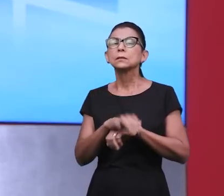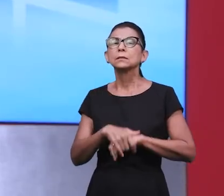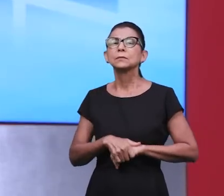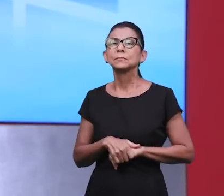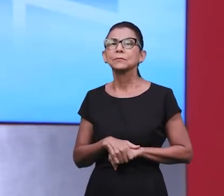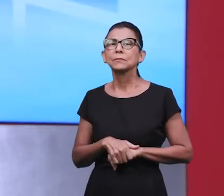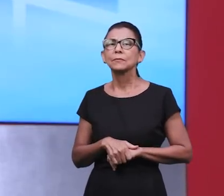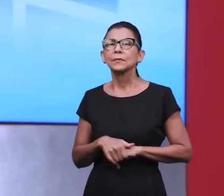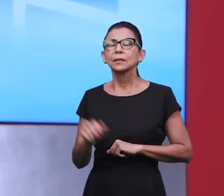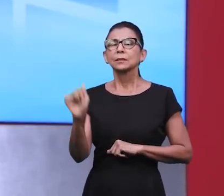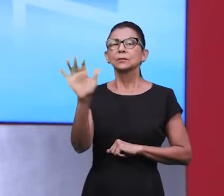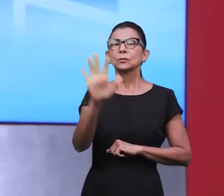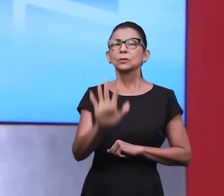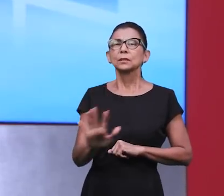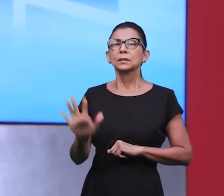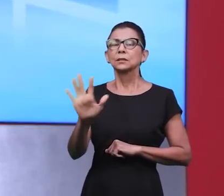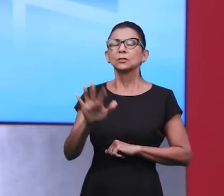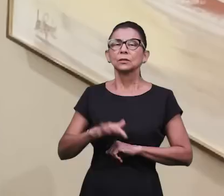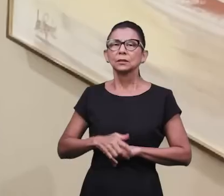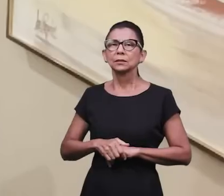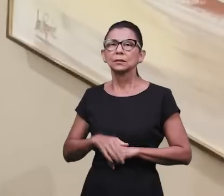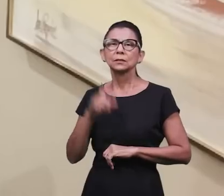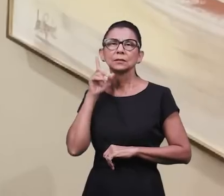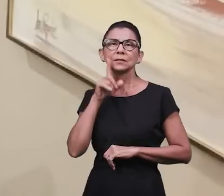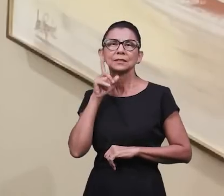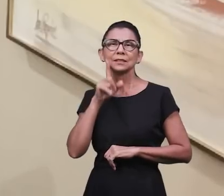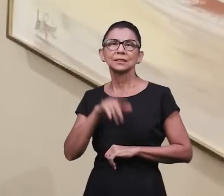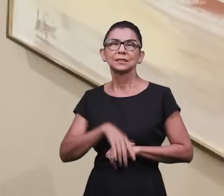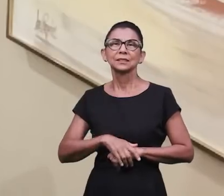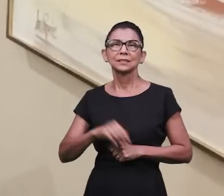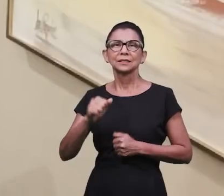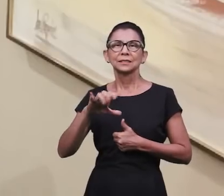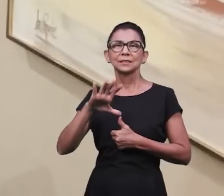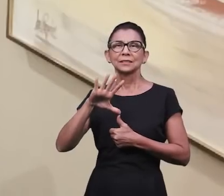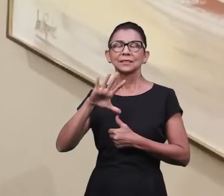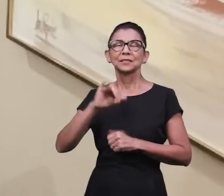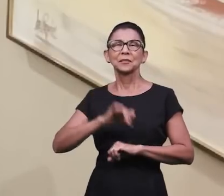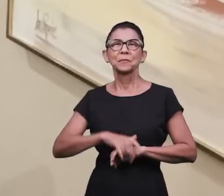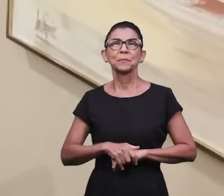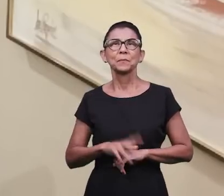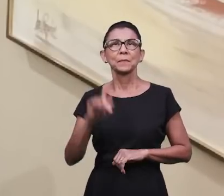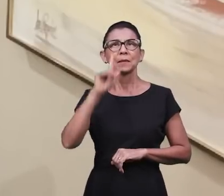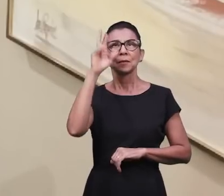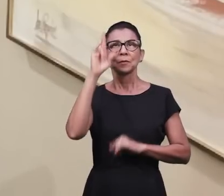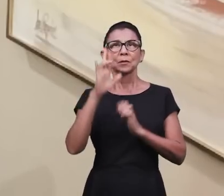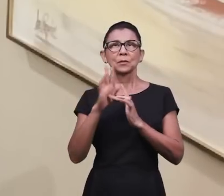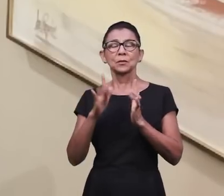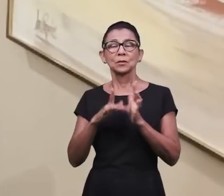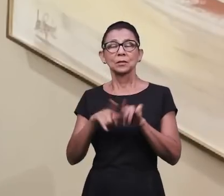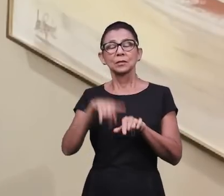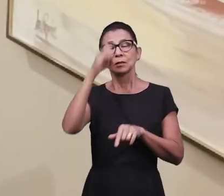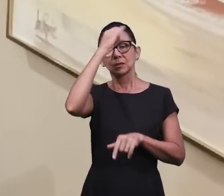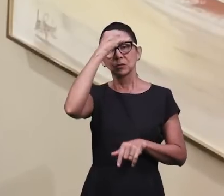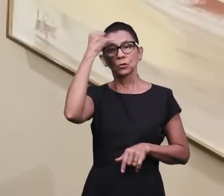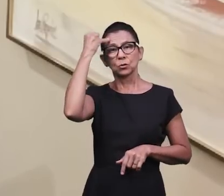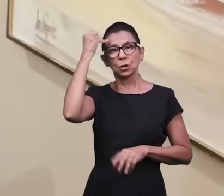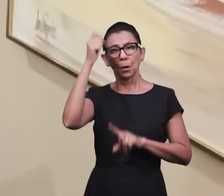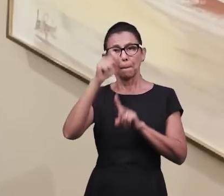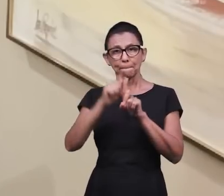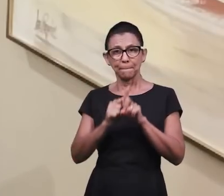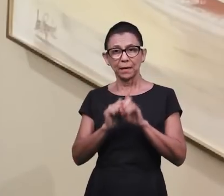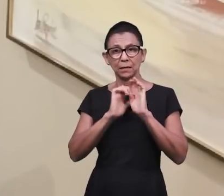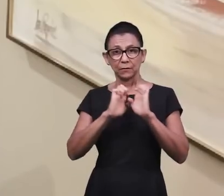Unidos, América do Norte. Com você, minha irmã. Olá, Jorge. Olá, irmãos. A paz do Senhor Jesus. O encerramento do mês